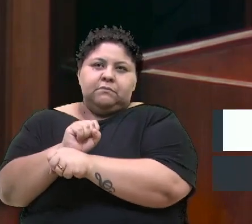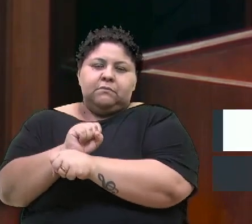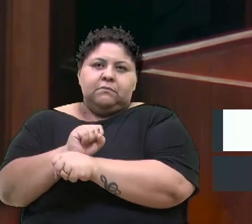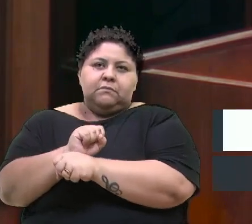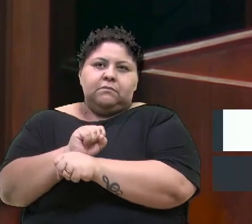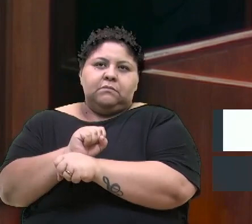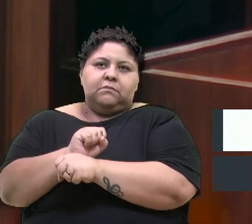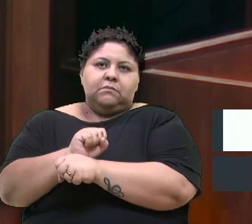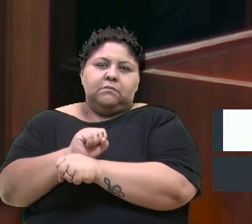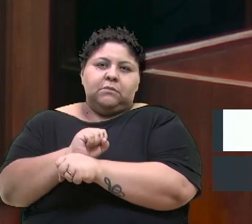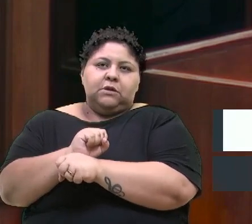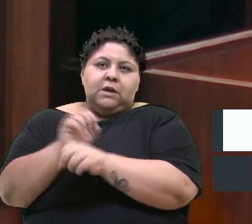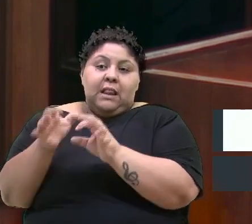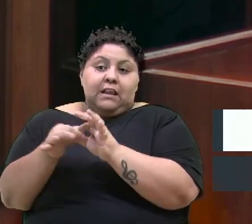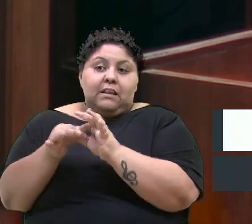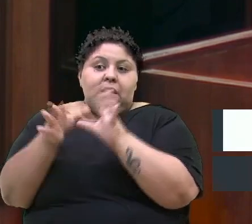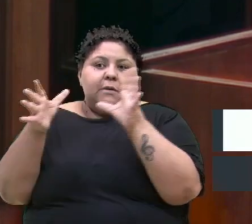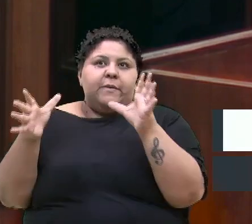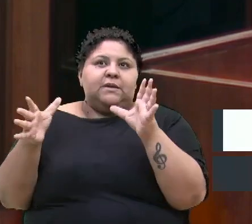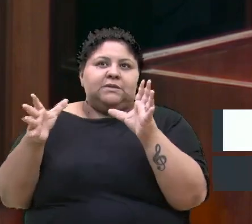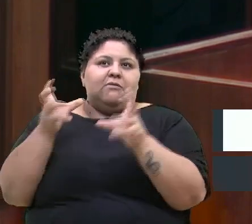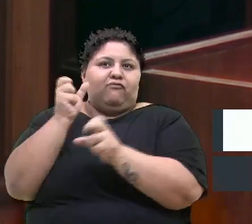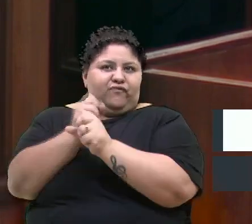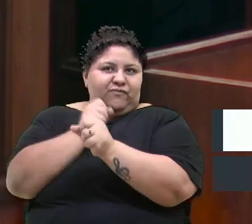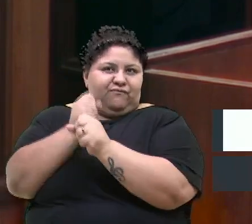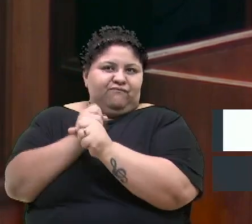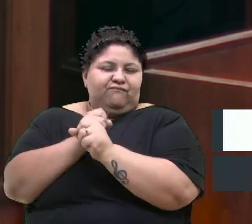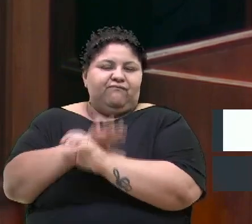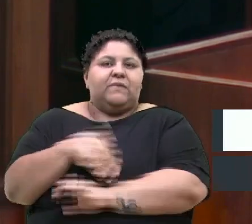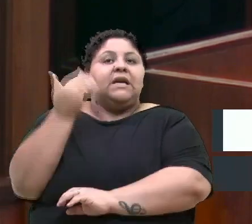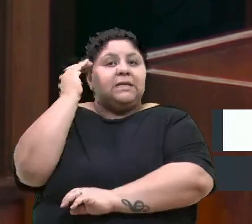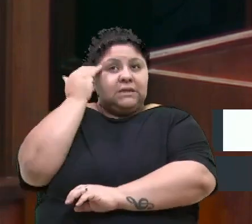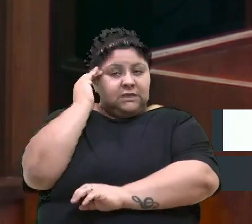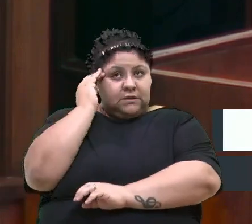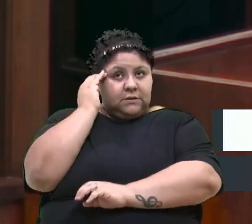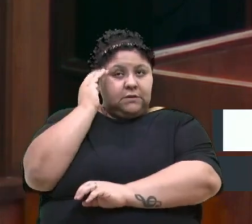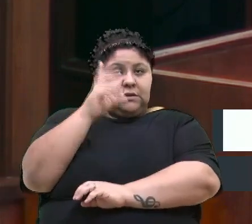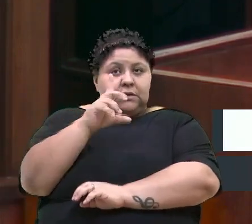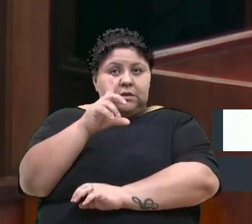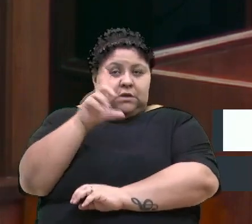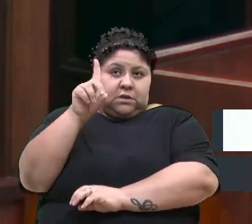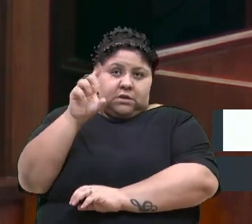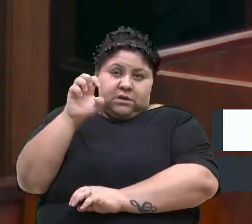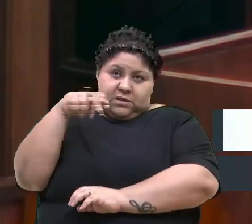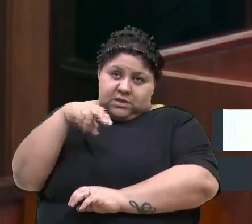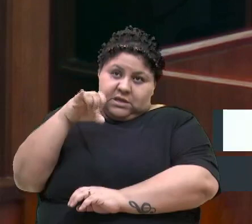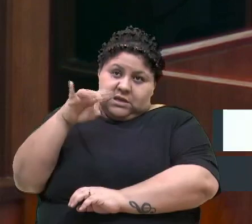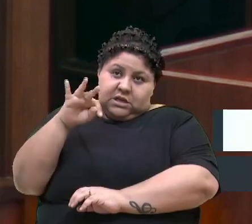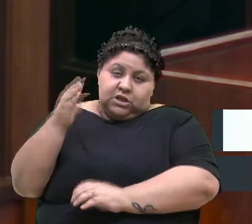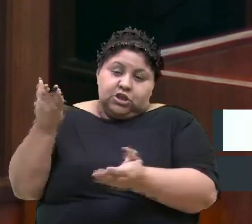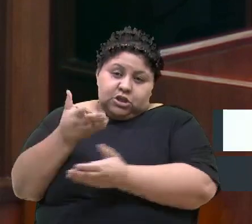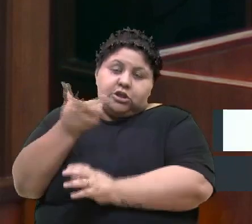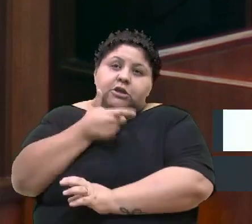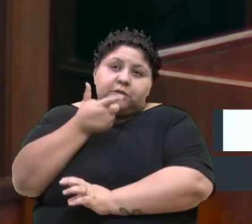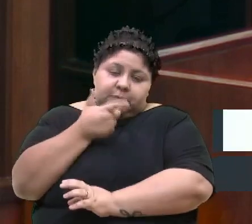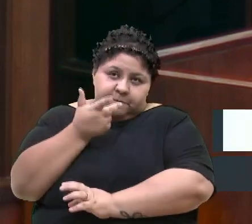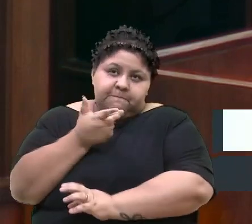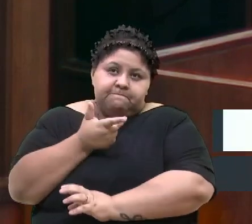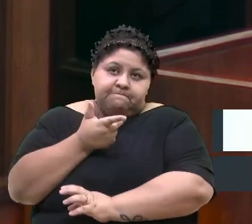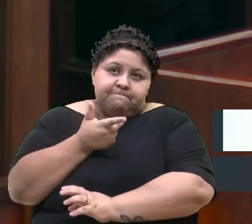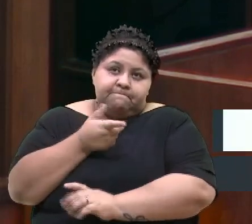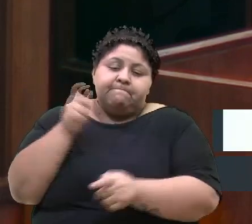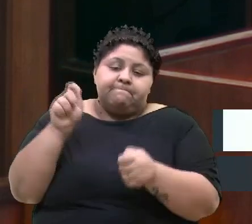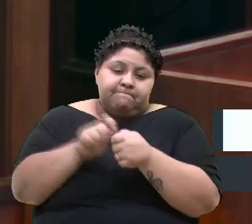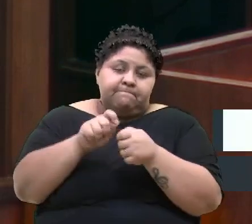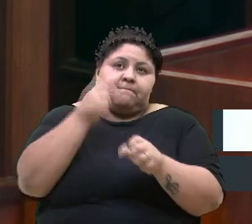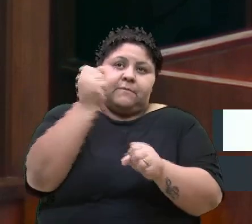o desembaraço dessa obra. Sabendo que o DENIT já se posicionou, que faz a